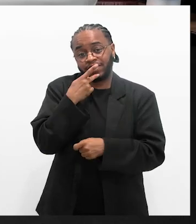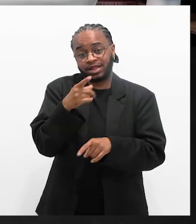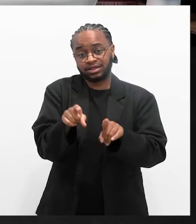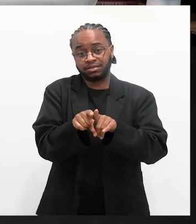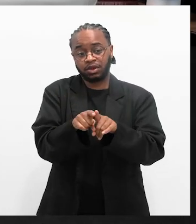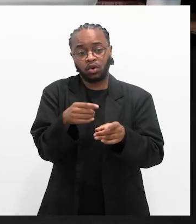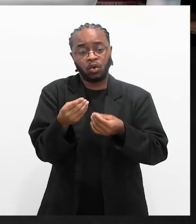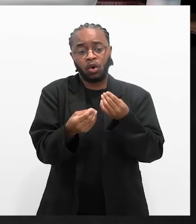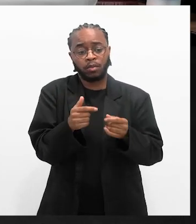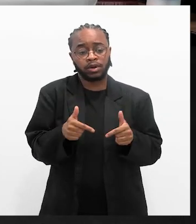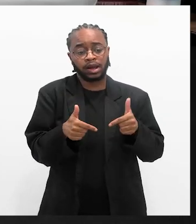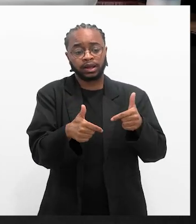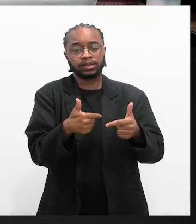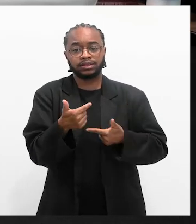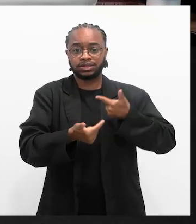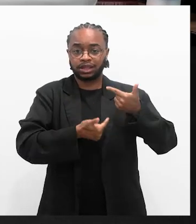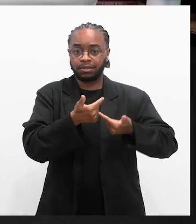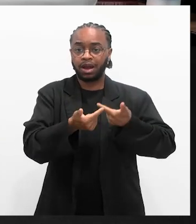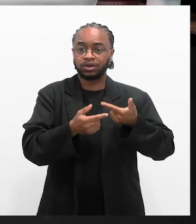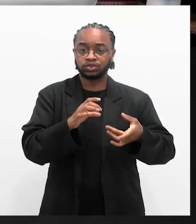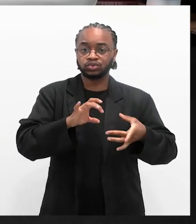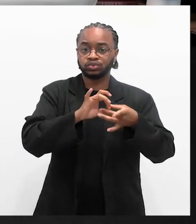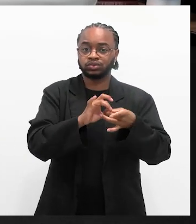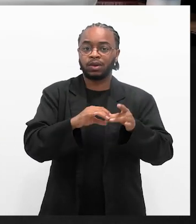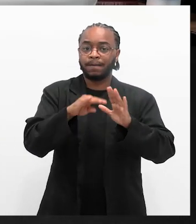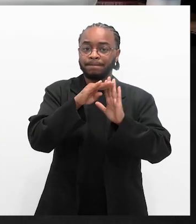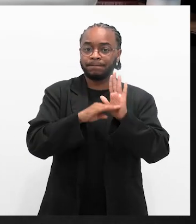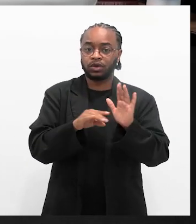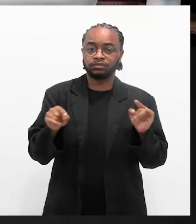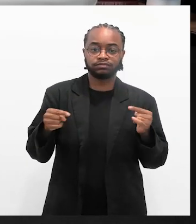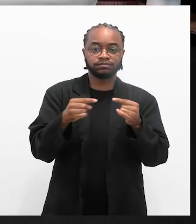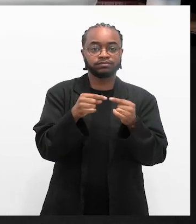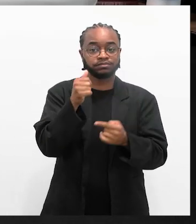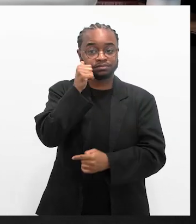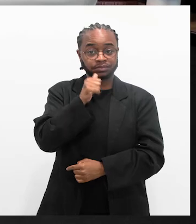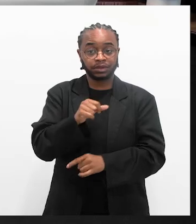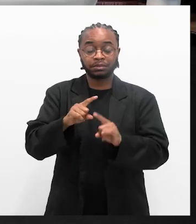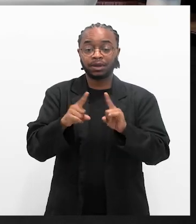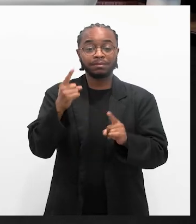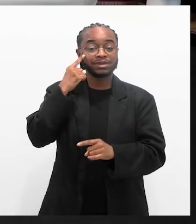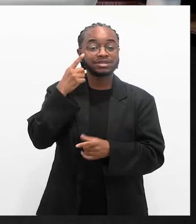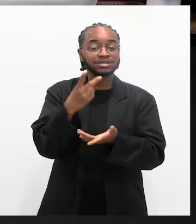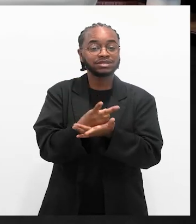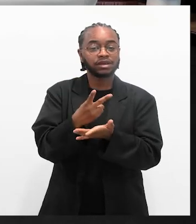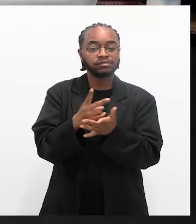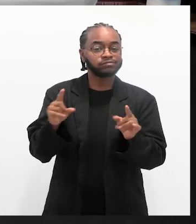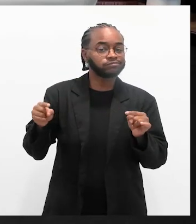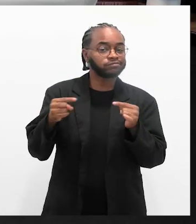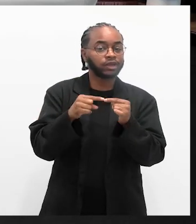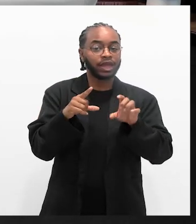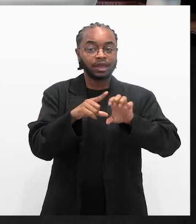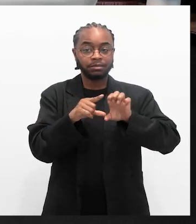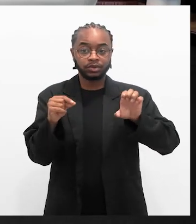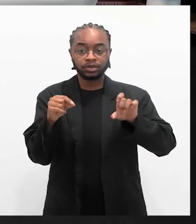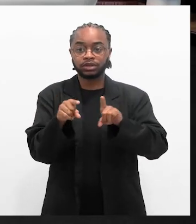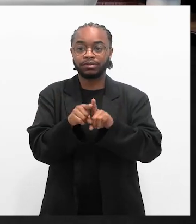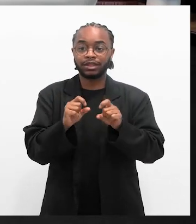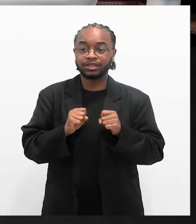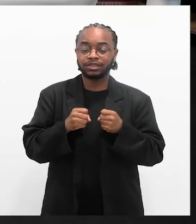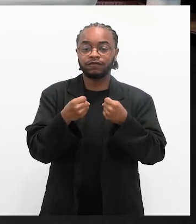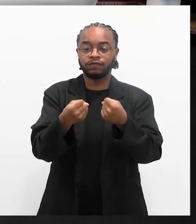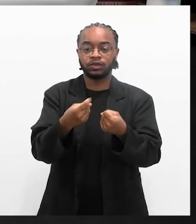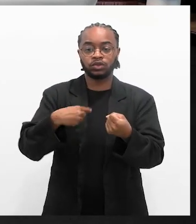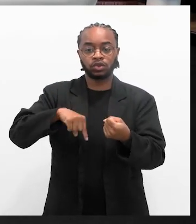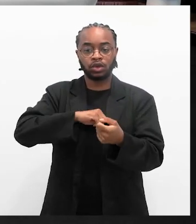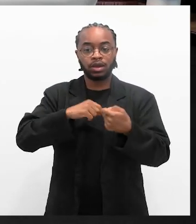gente tem que falar também do trabalho que ela desenvolve nessa pauta feminina e sempre pensando no empreendedorismo, nessa defesa.